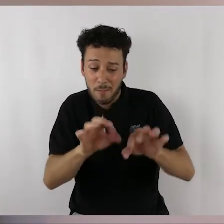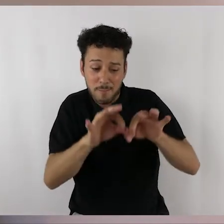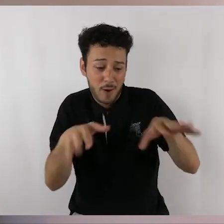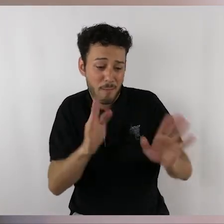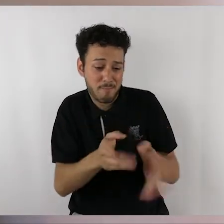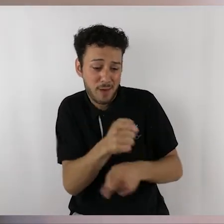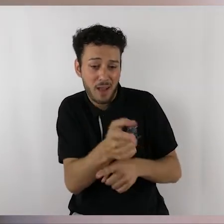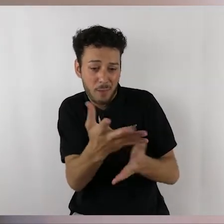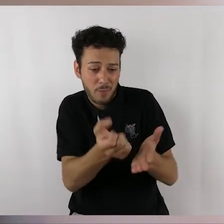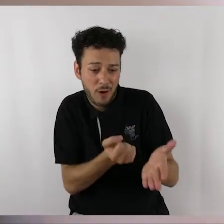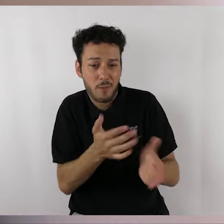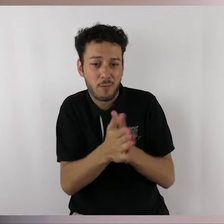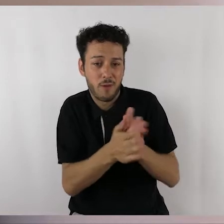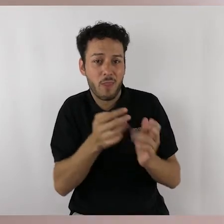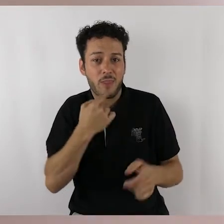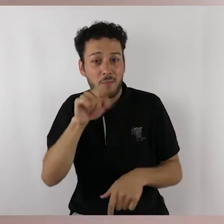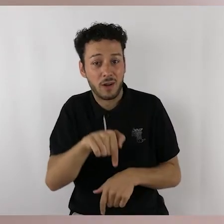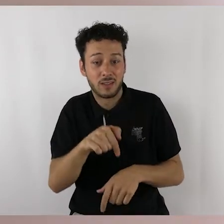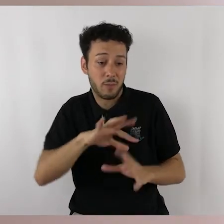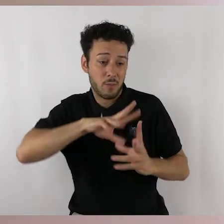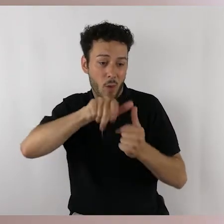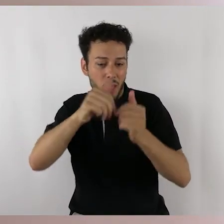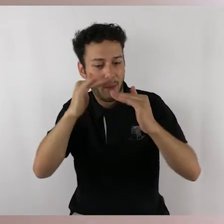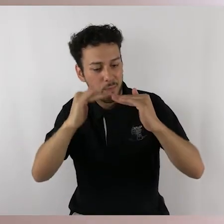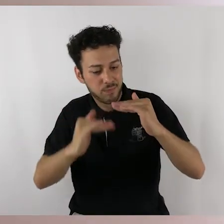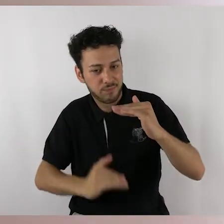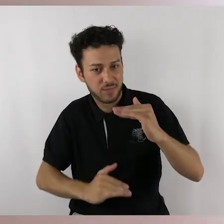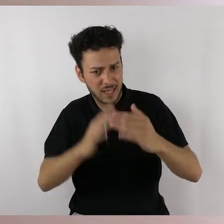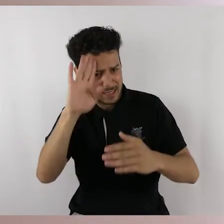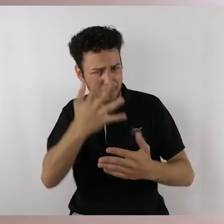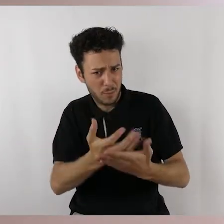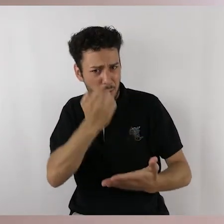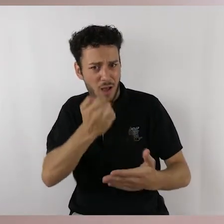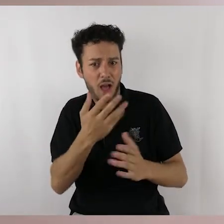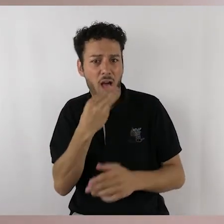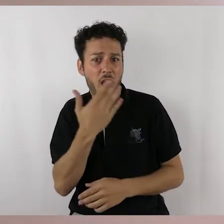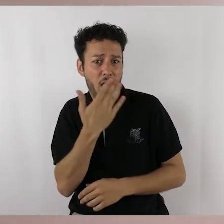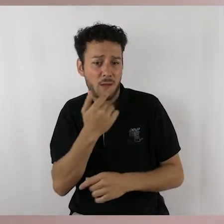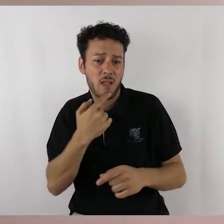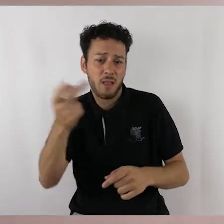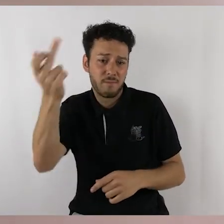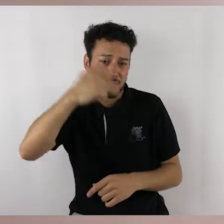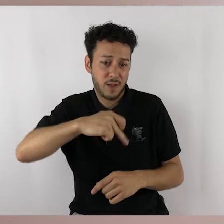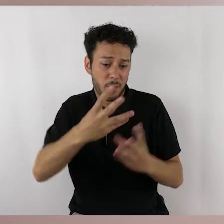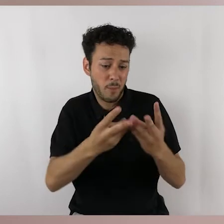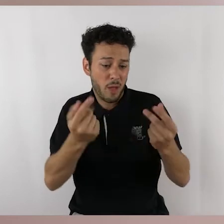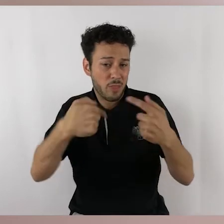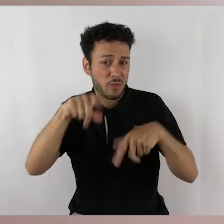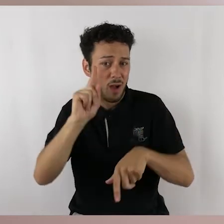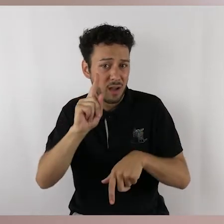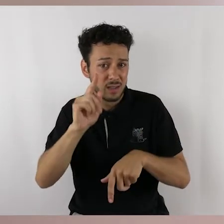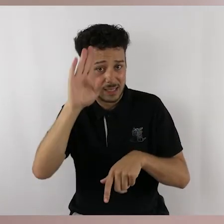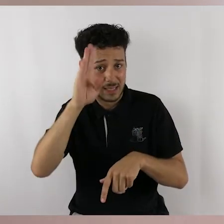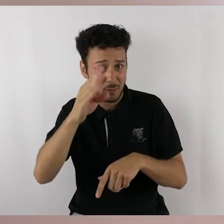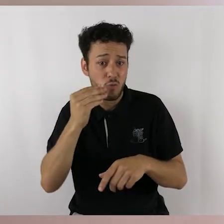preciso e não precisa gastar dinheiro nem recursos o planeta e já agora sabes que o maior impacto que tem regresso às aulas e ao escritório não é o